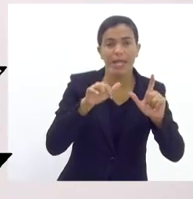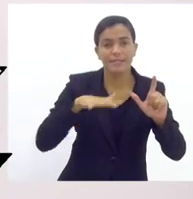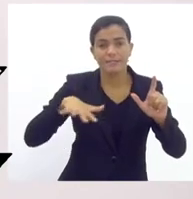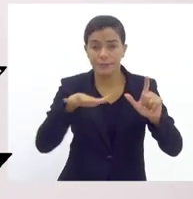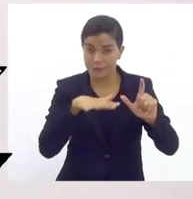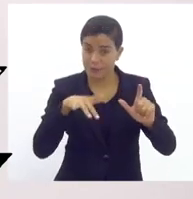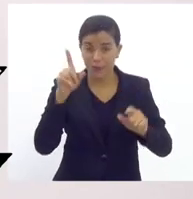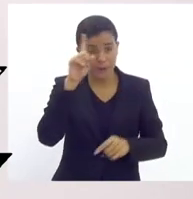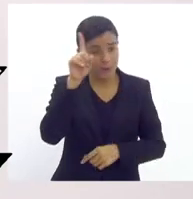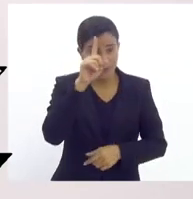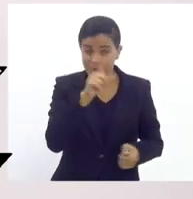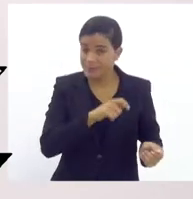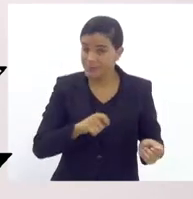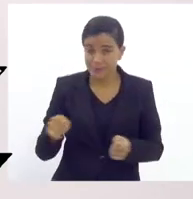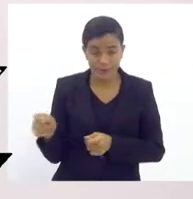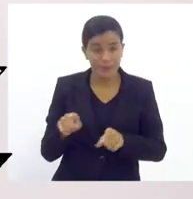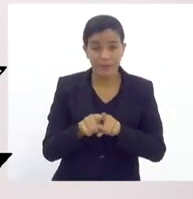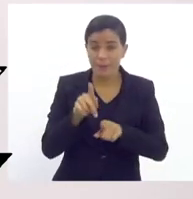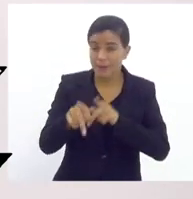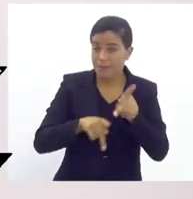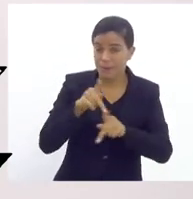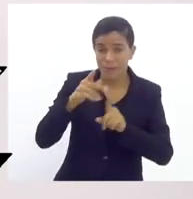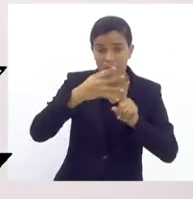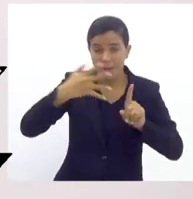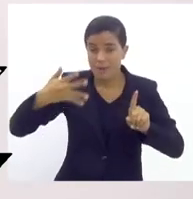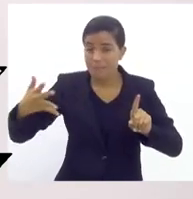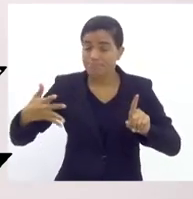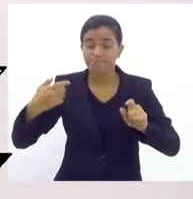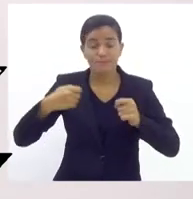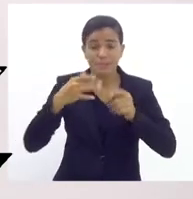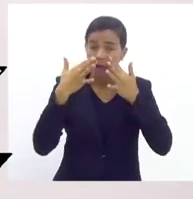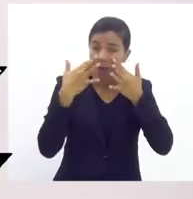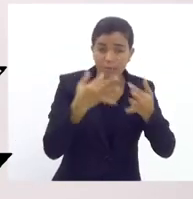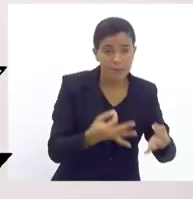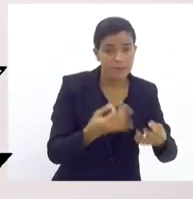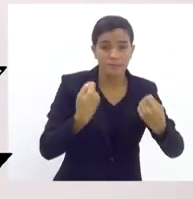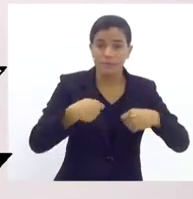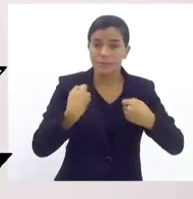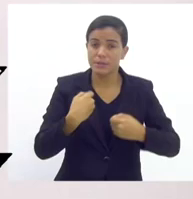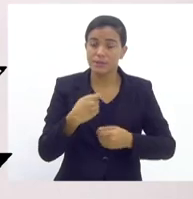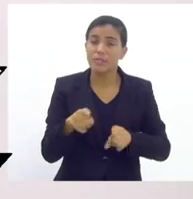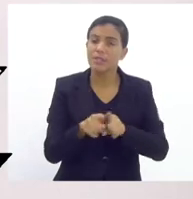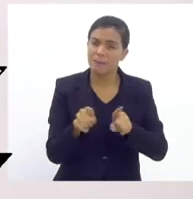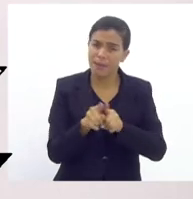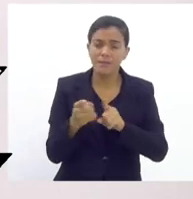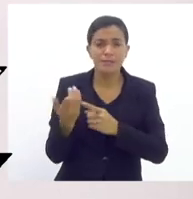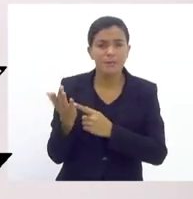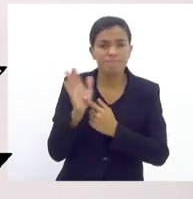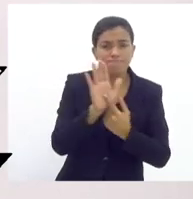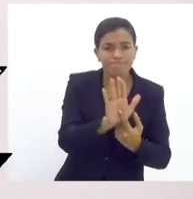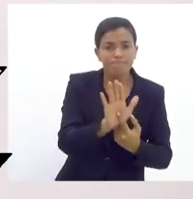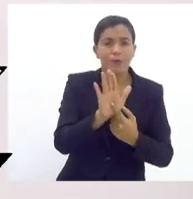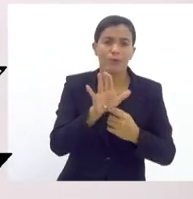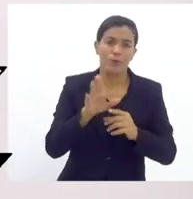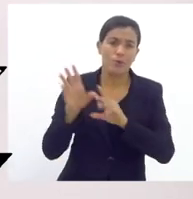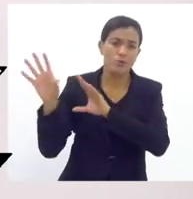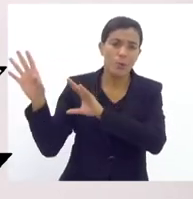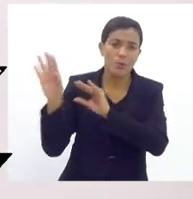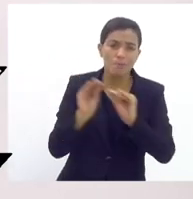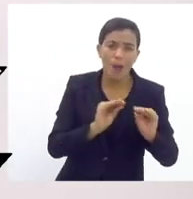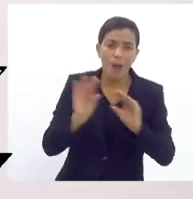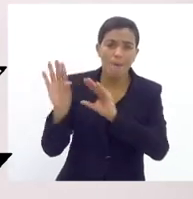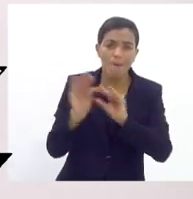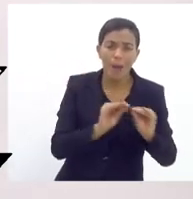são cotidianos e que a população LGBT precisa de atenção e precisa ser citada nos contextos de migração e refúgio